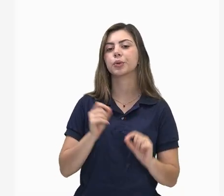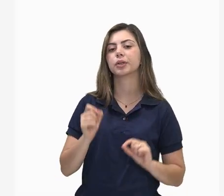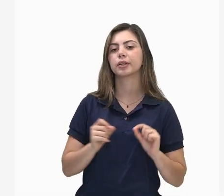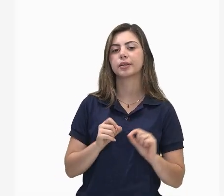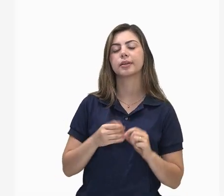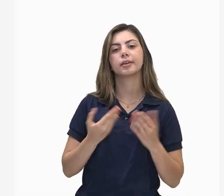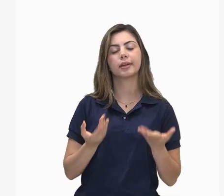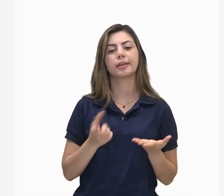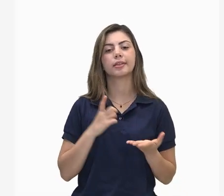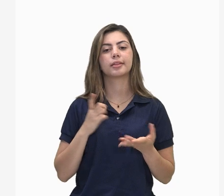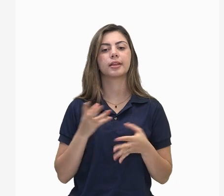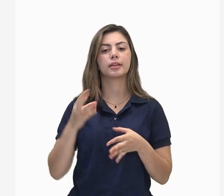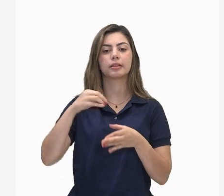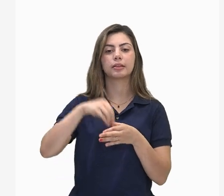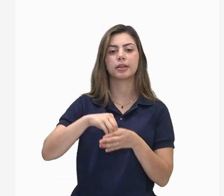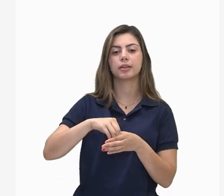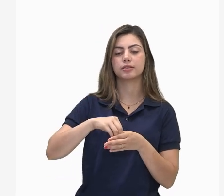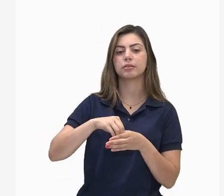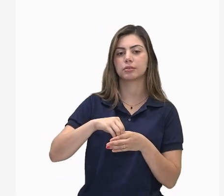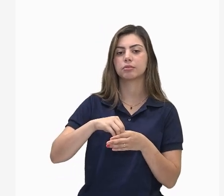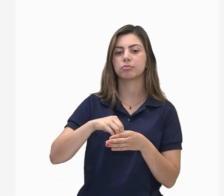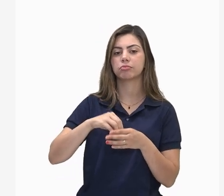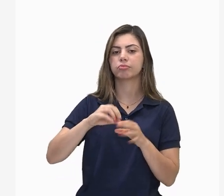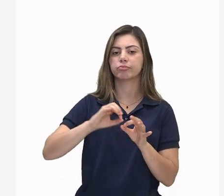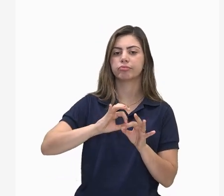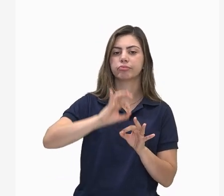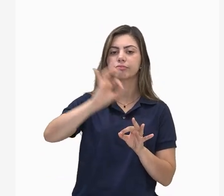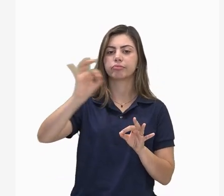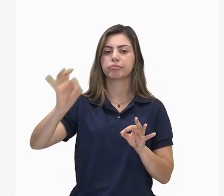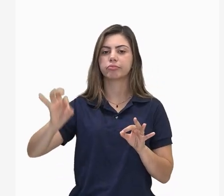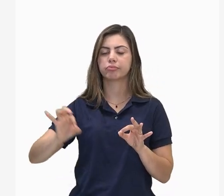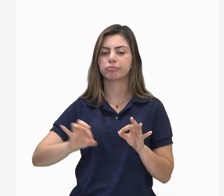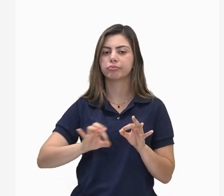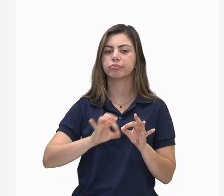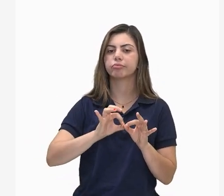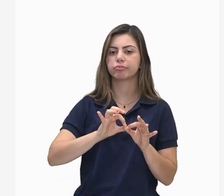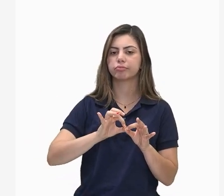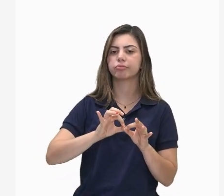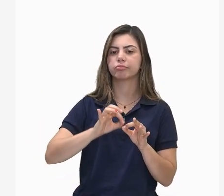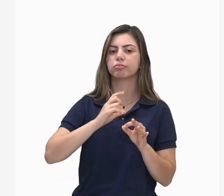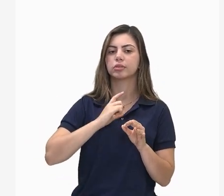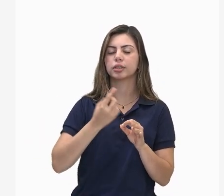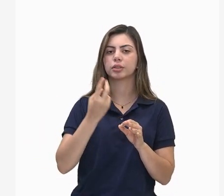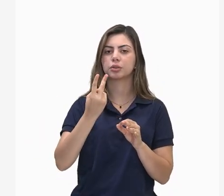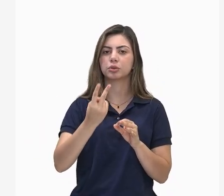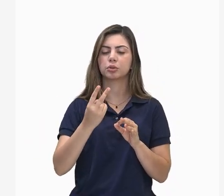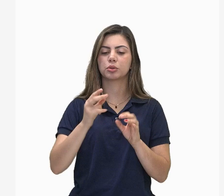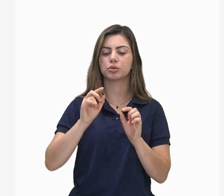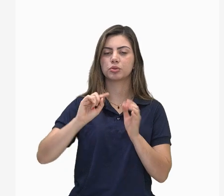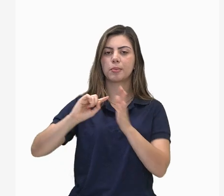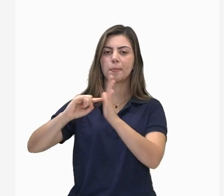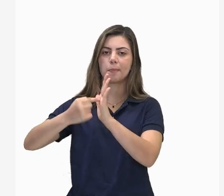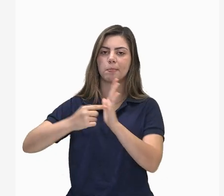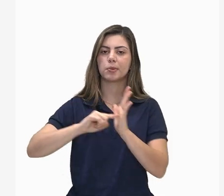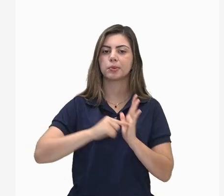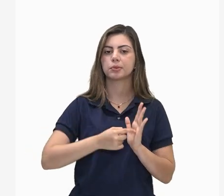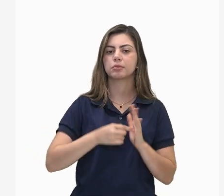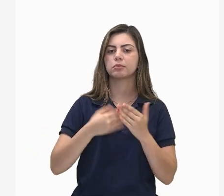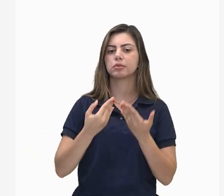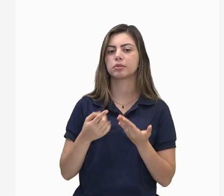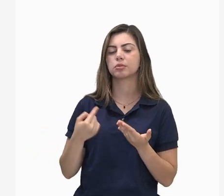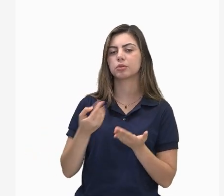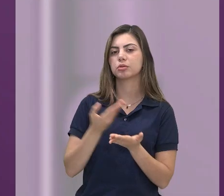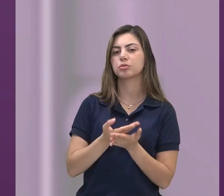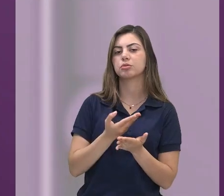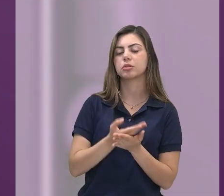da circunferência limitada por dois pontos. Bem simples, né? Nós vimos aqui que o setor circular,